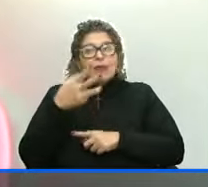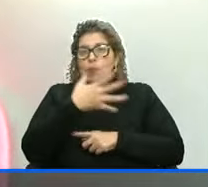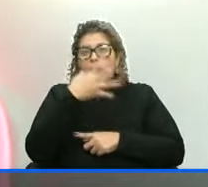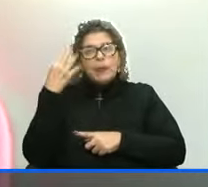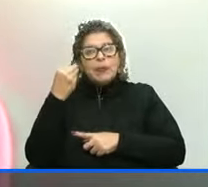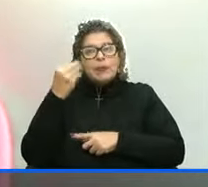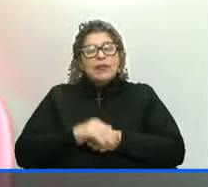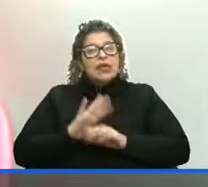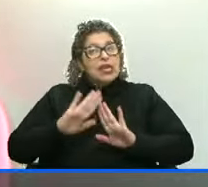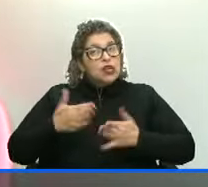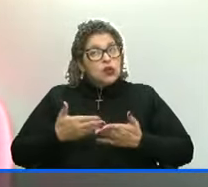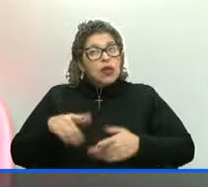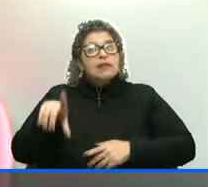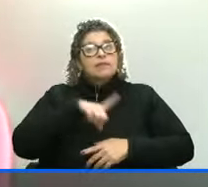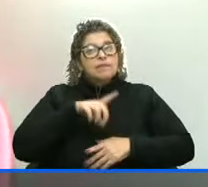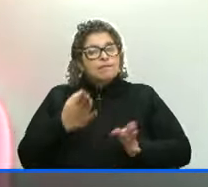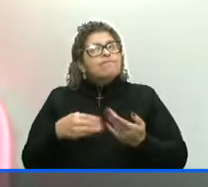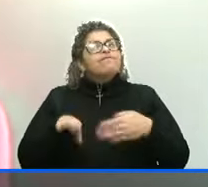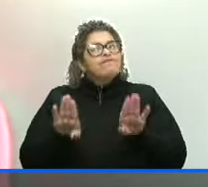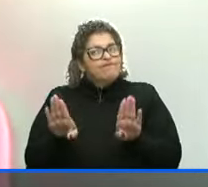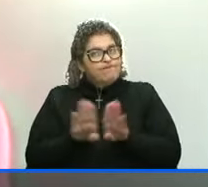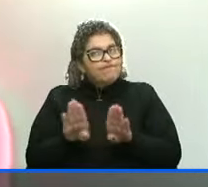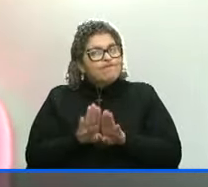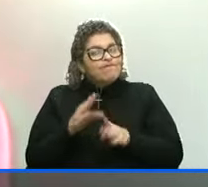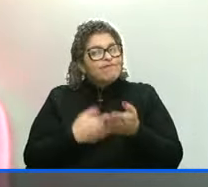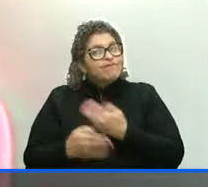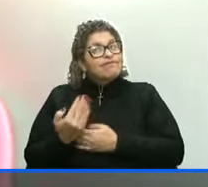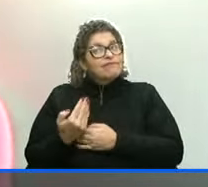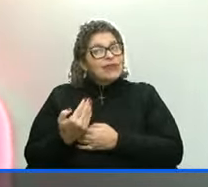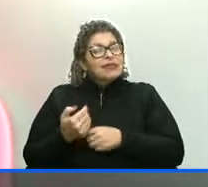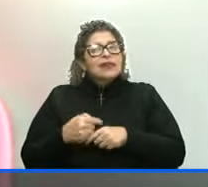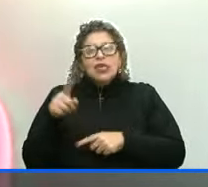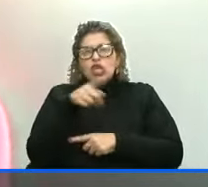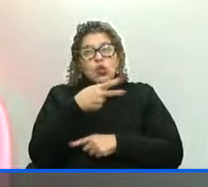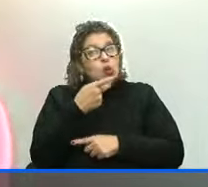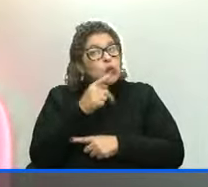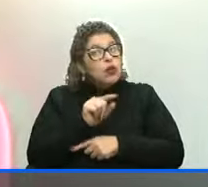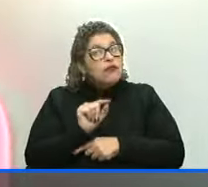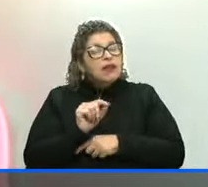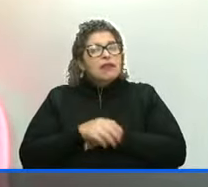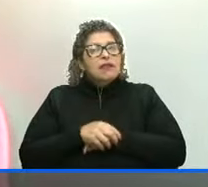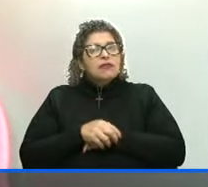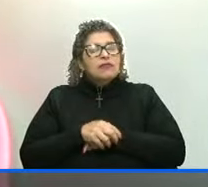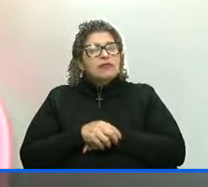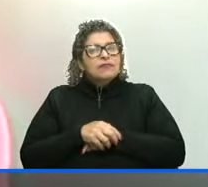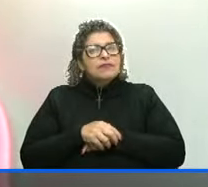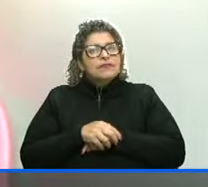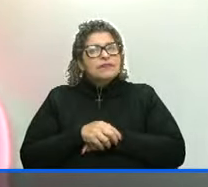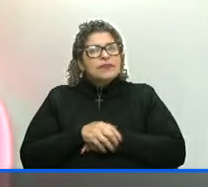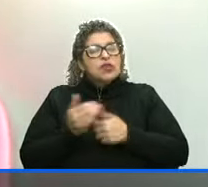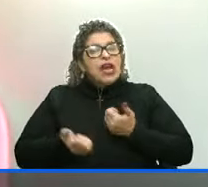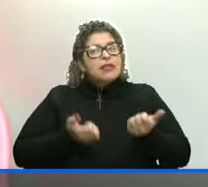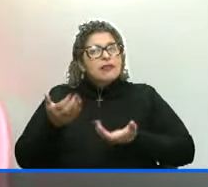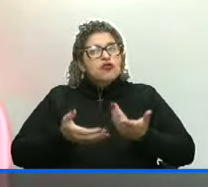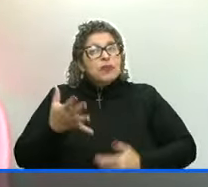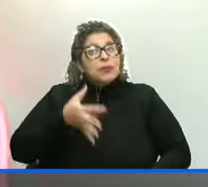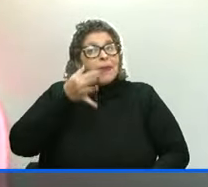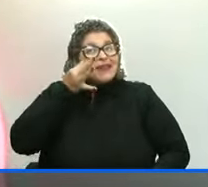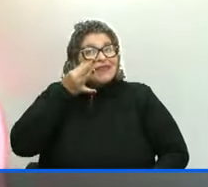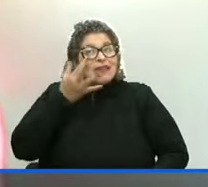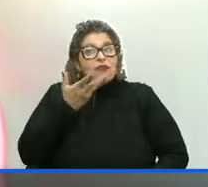esquecer que as escolas tiveram fechadas o ano passado. E eu não estou falando aqui de atendimento presencial